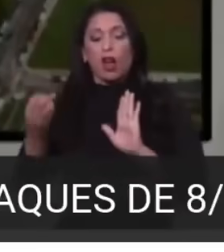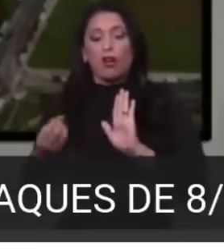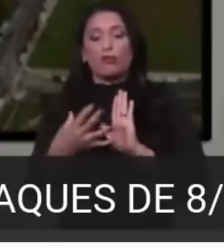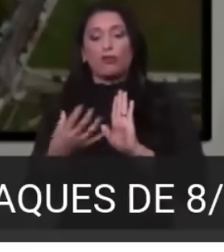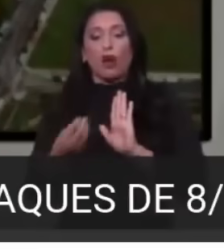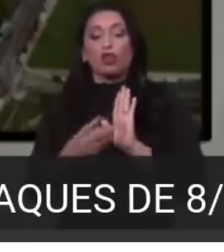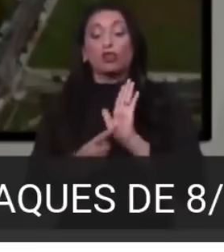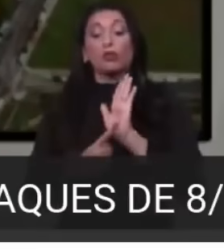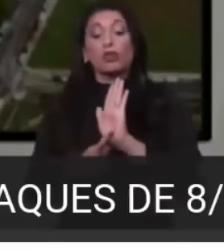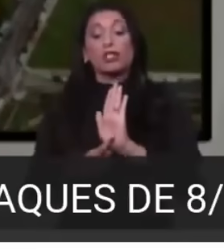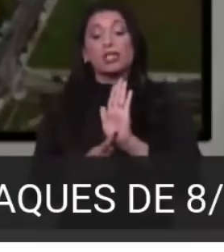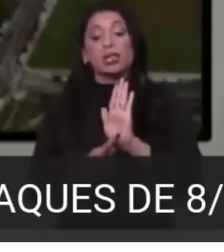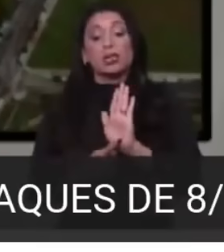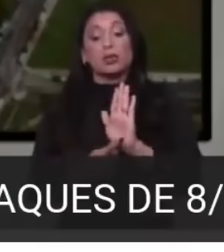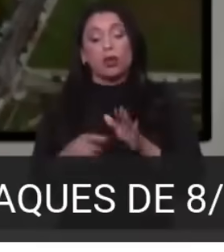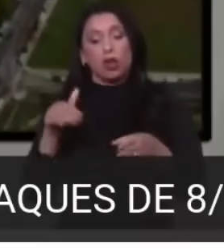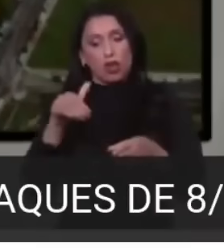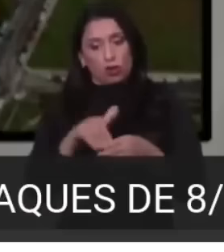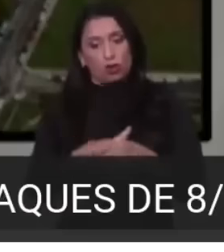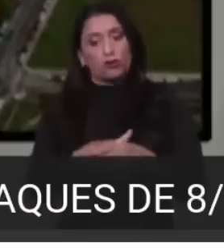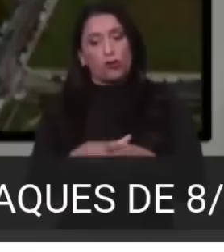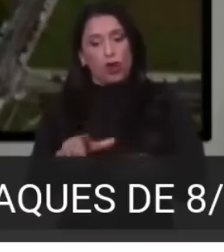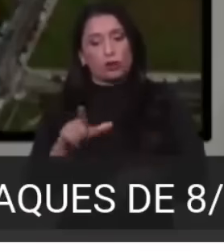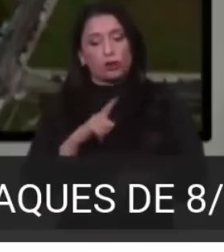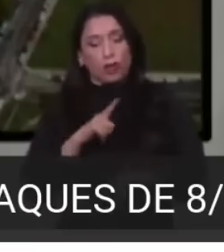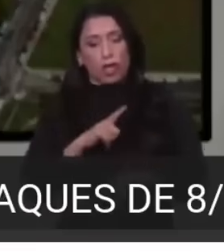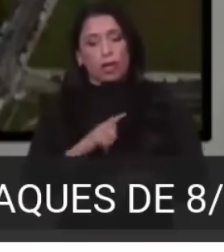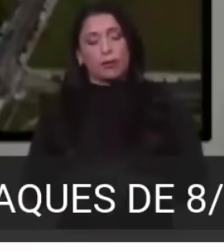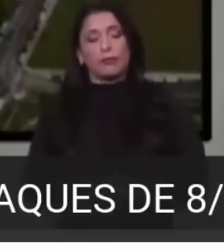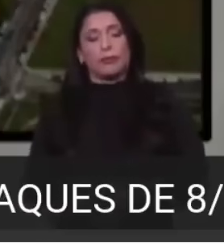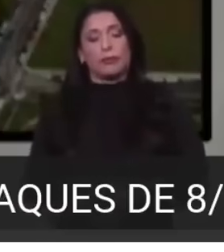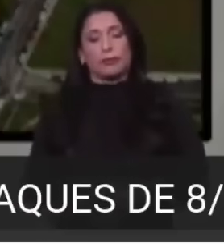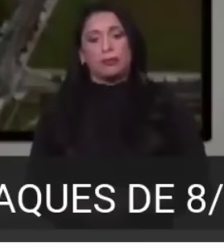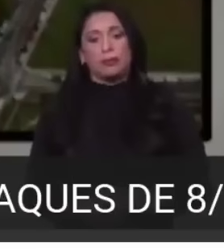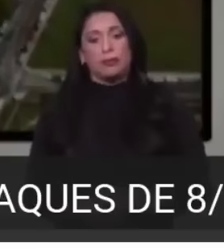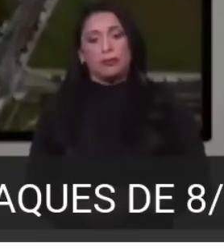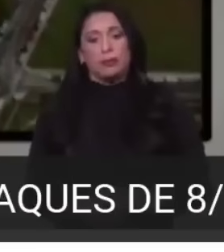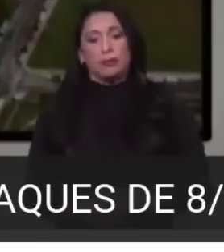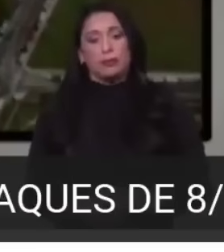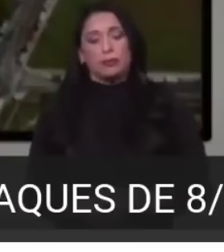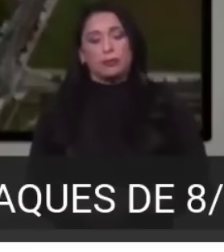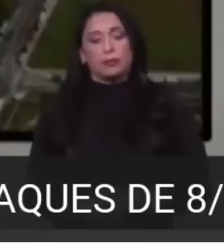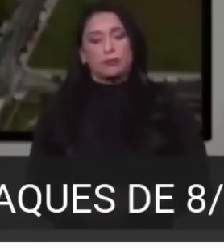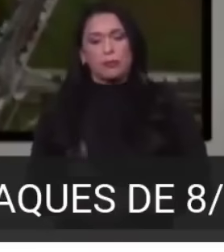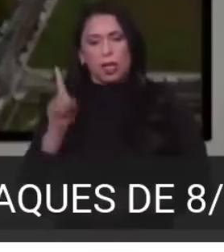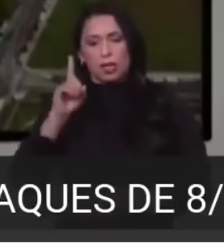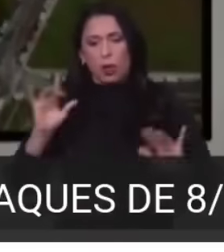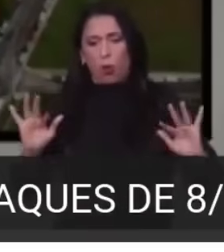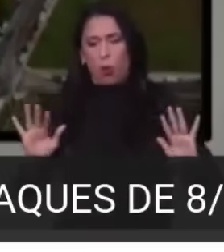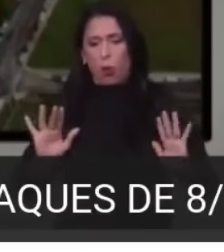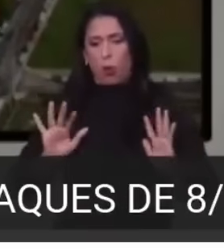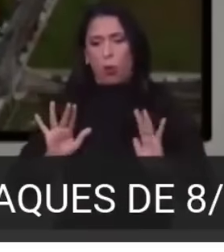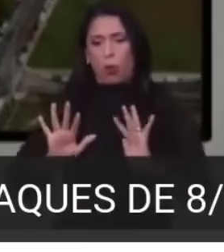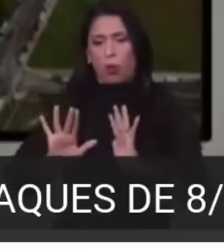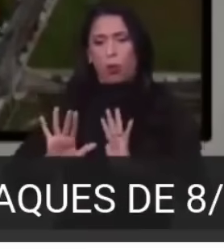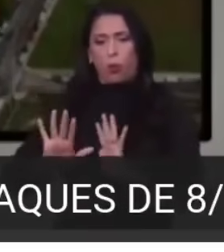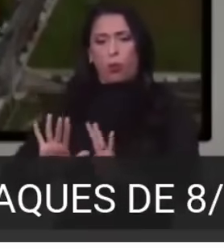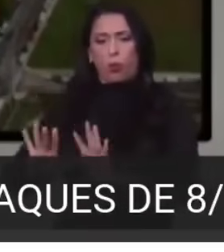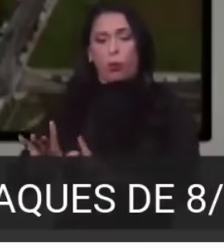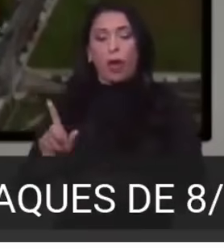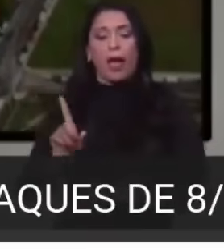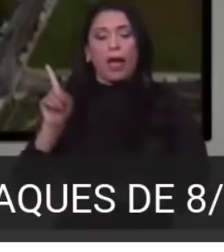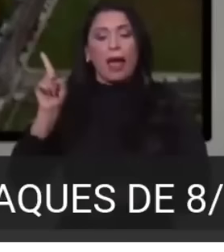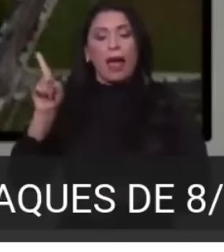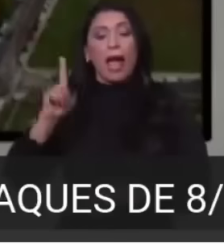estão aqui demonstrando no voto consumo voto exatamente essa essa aglomeração é a